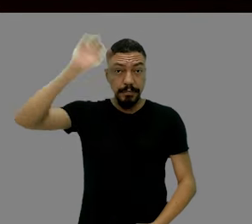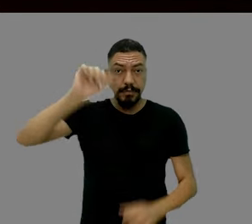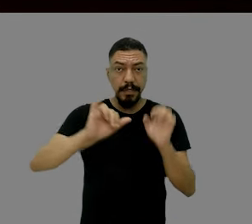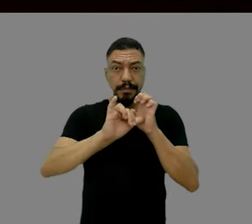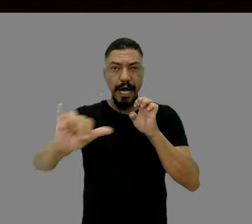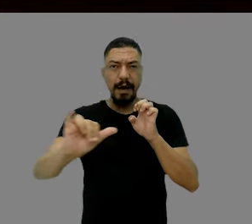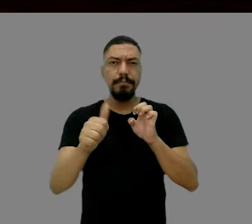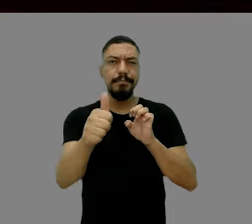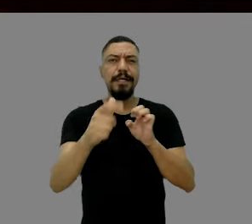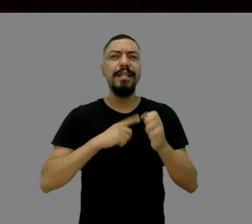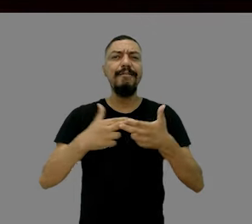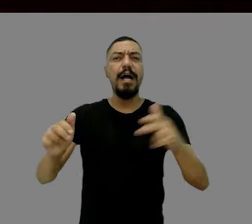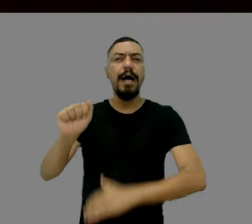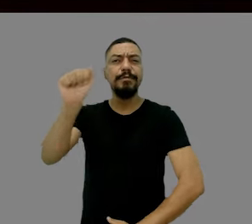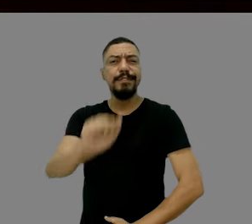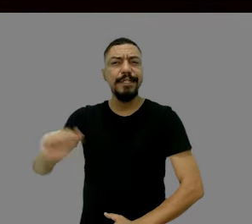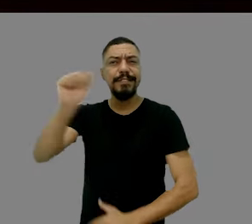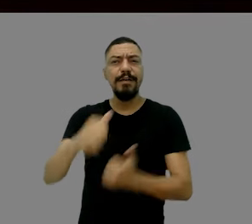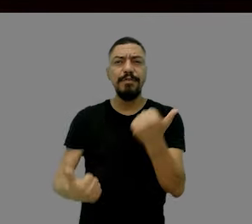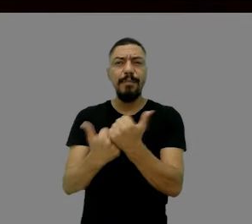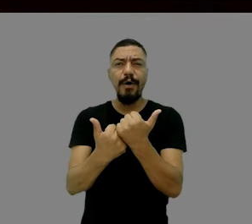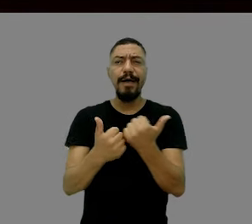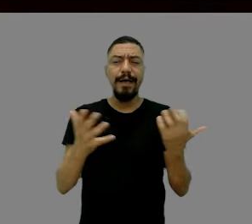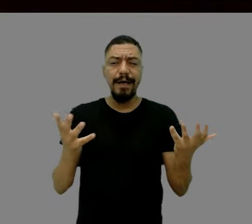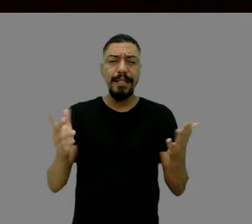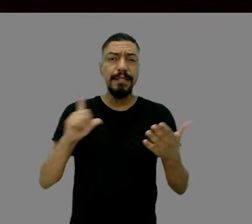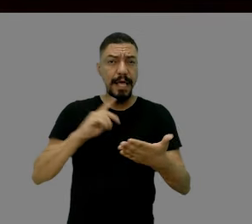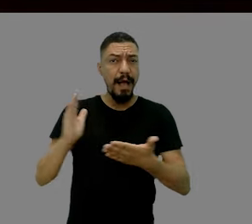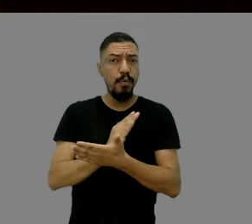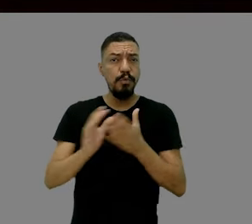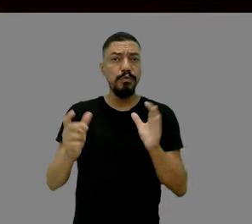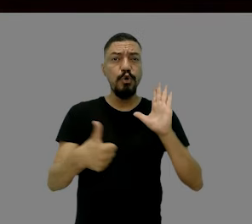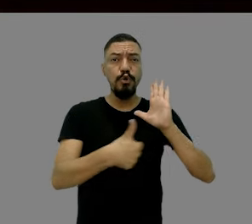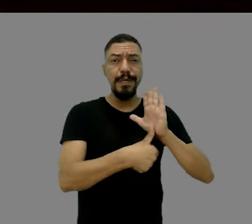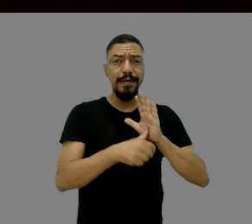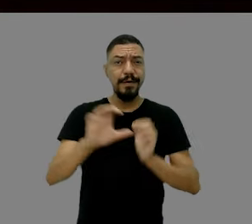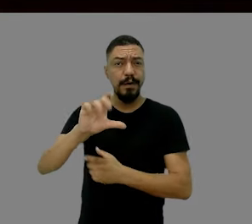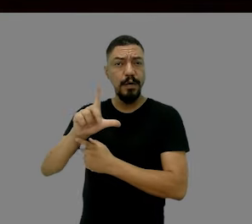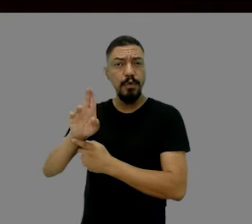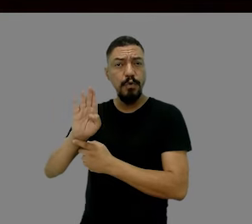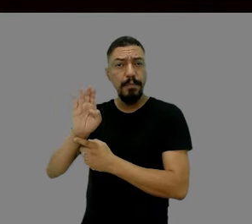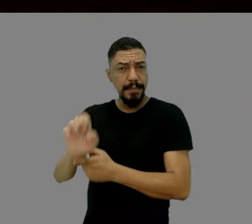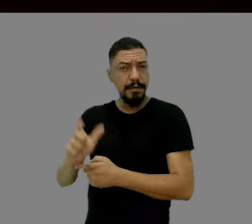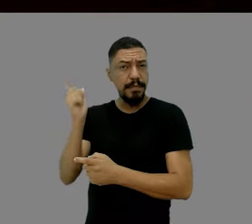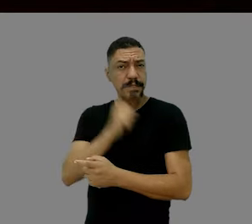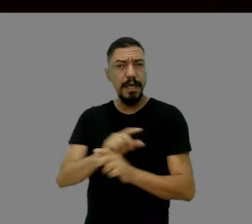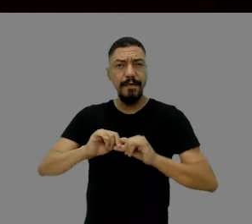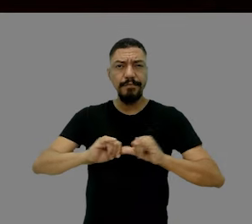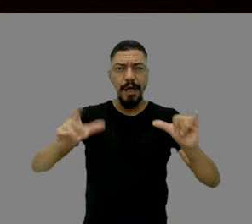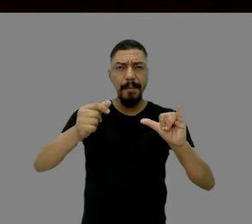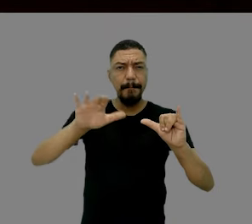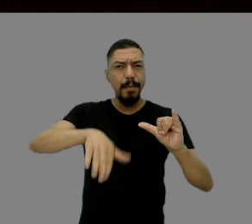clubes assim que fazem preços promocionais ali na época do imposto de renda, exatamente, às vezes assim, custa